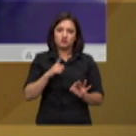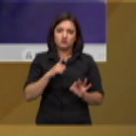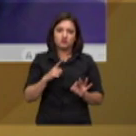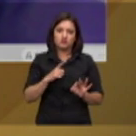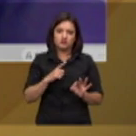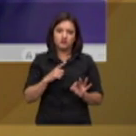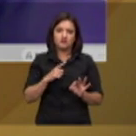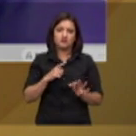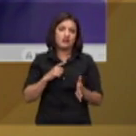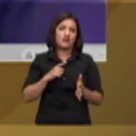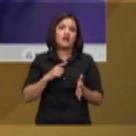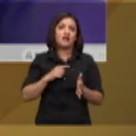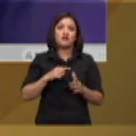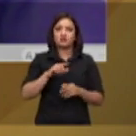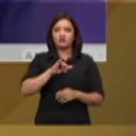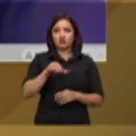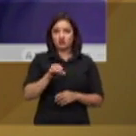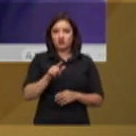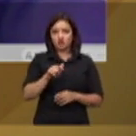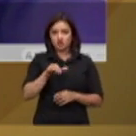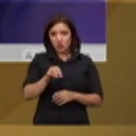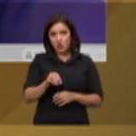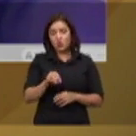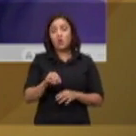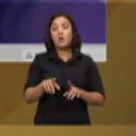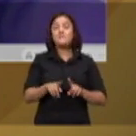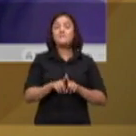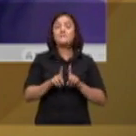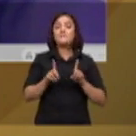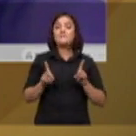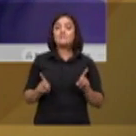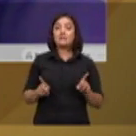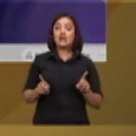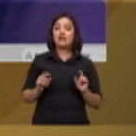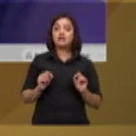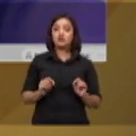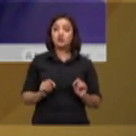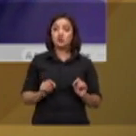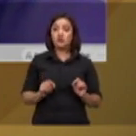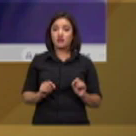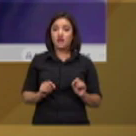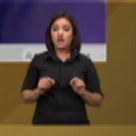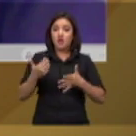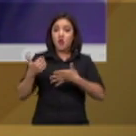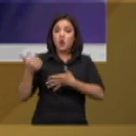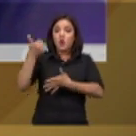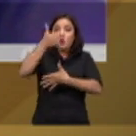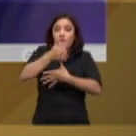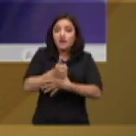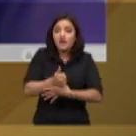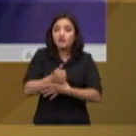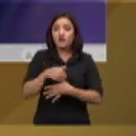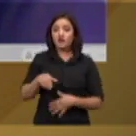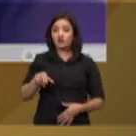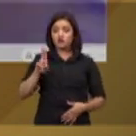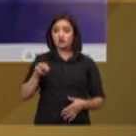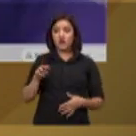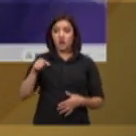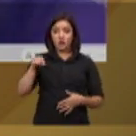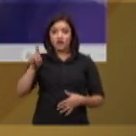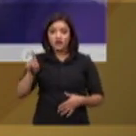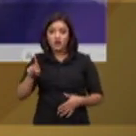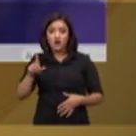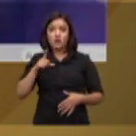jogo pelo Estado. O que aqui está a se dizer é que o privilégio da União com